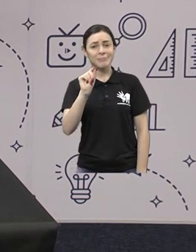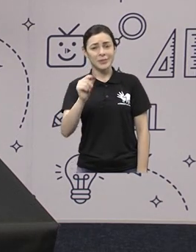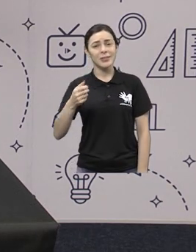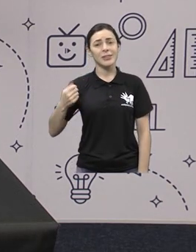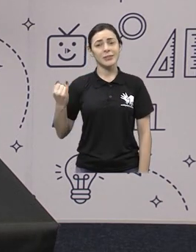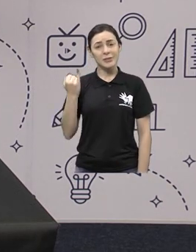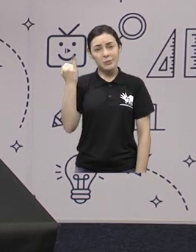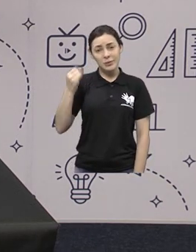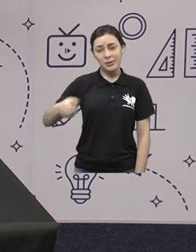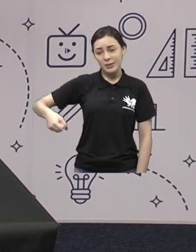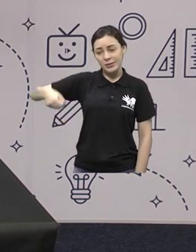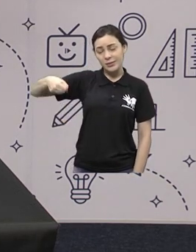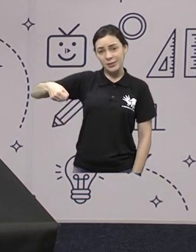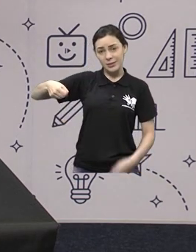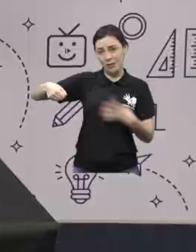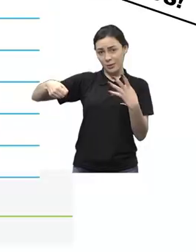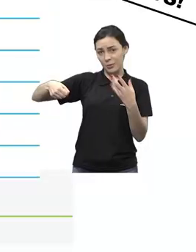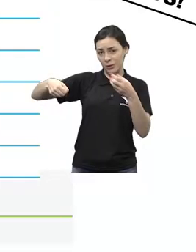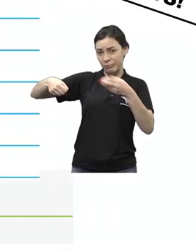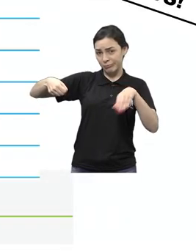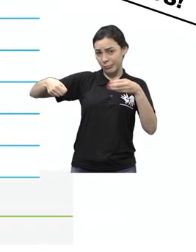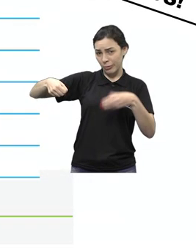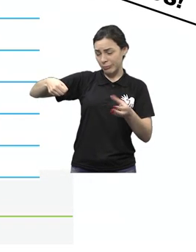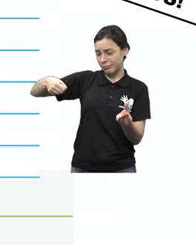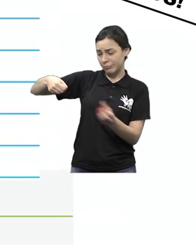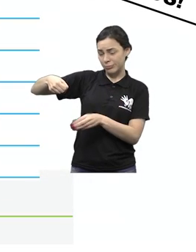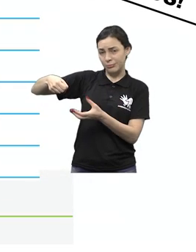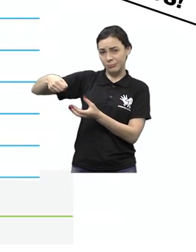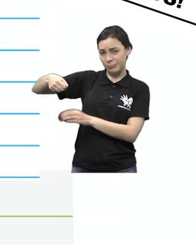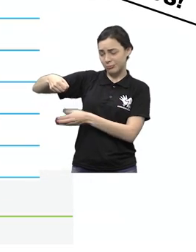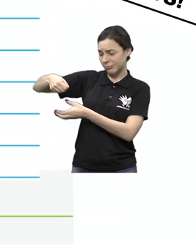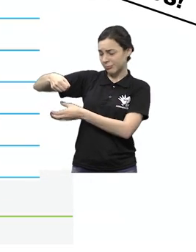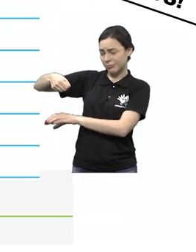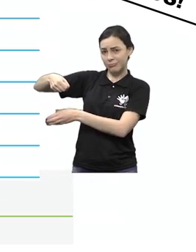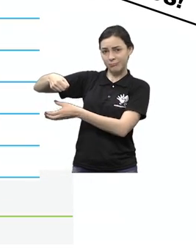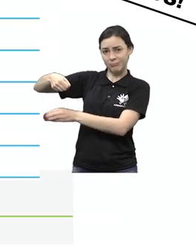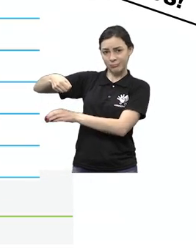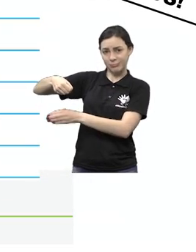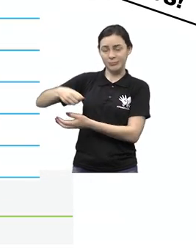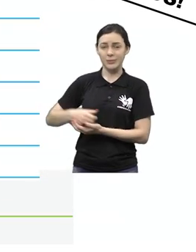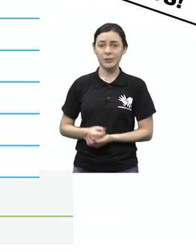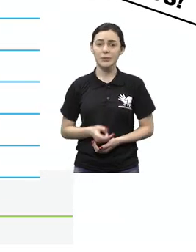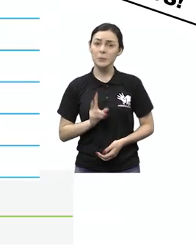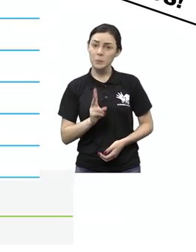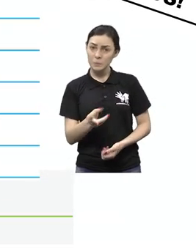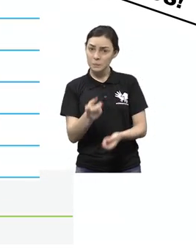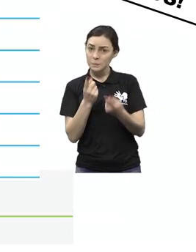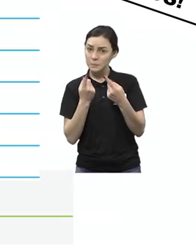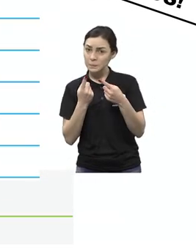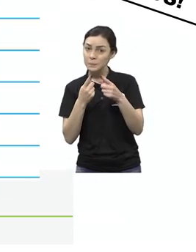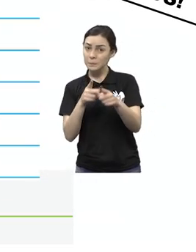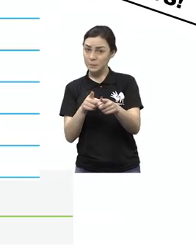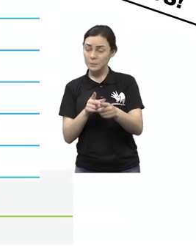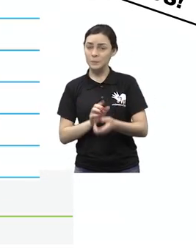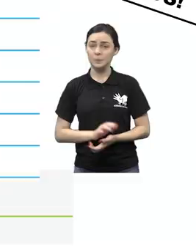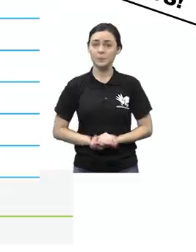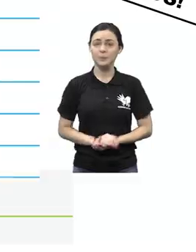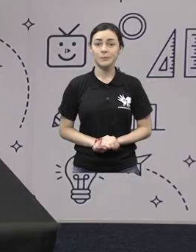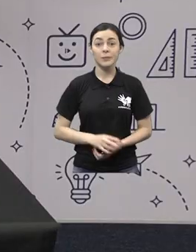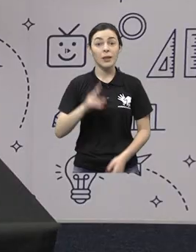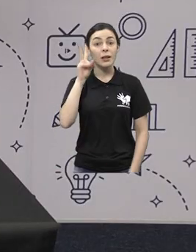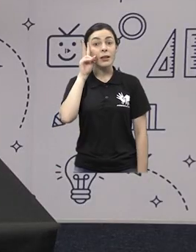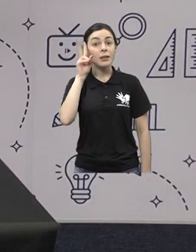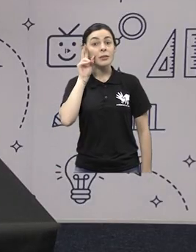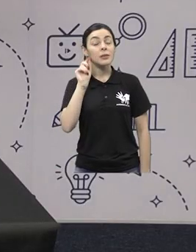que nós precisamos fazer uma cesta com 4 ovos. Vamos continuar os nossos desafios aqui da cestinha e os